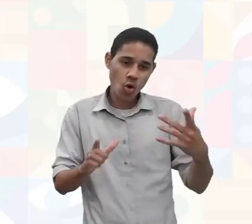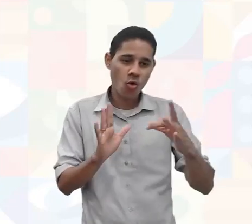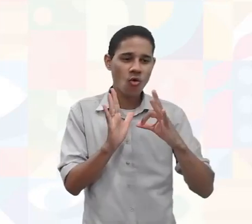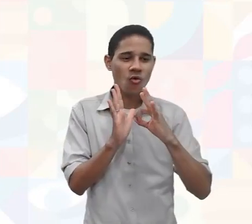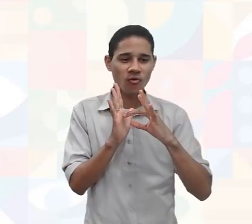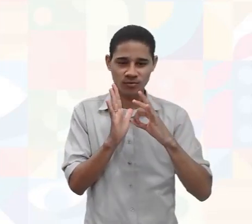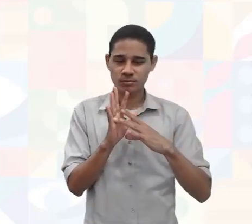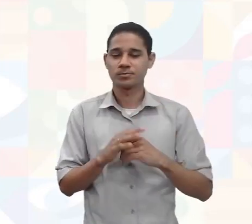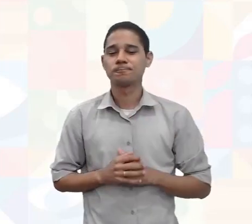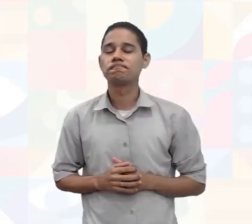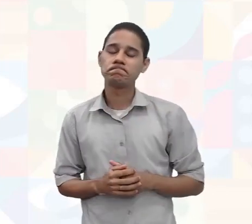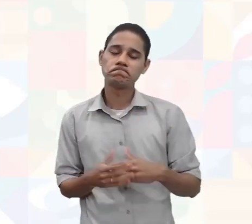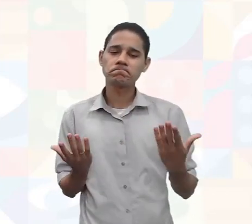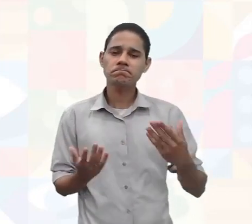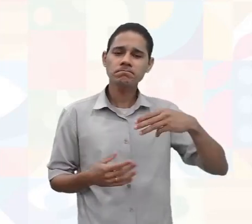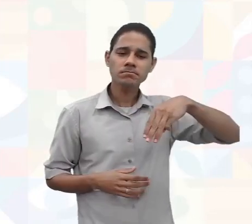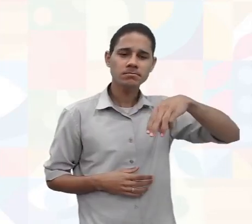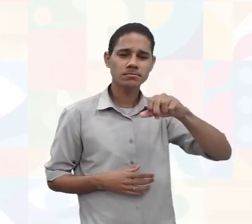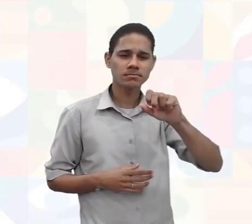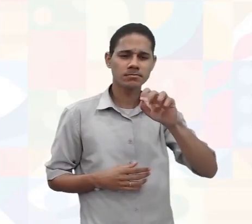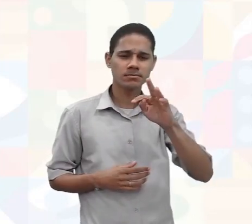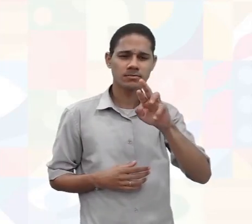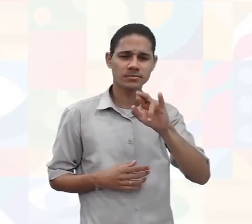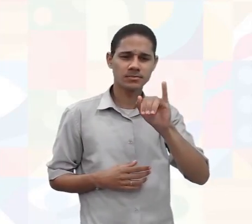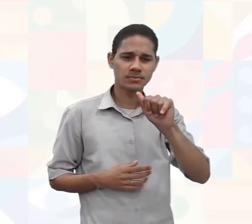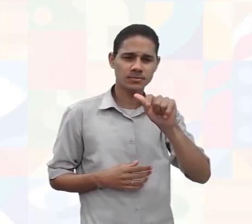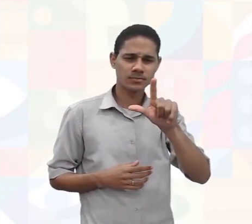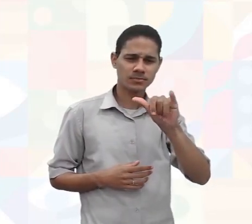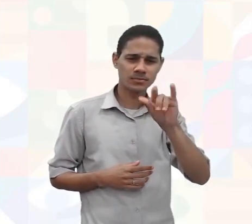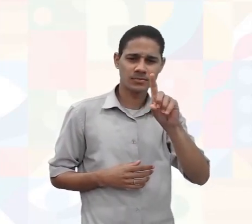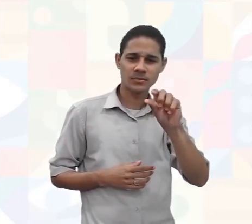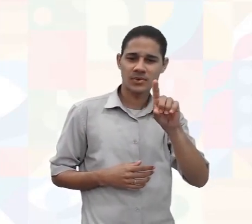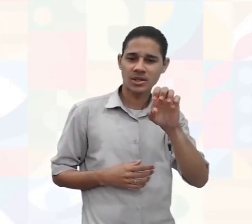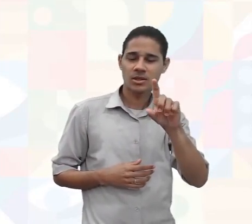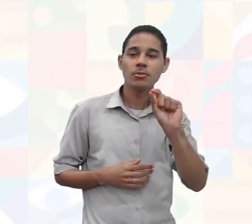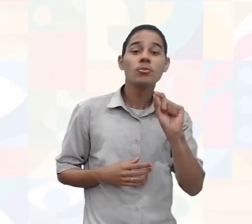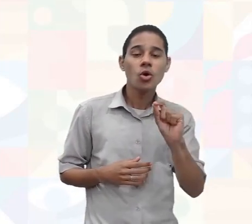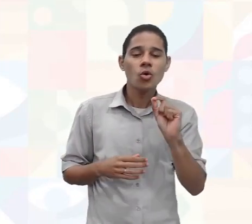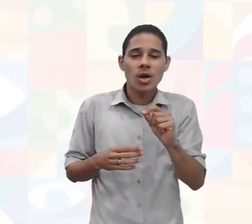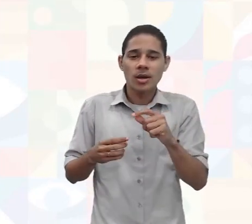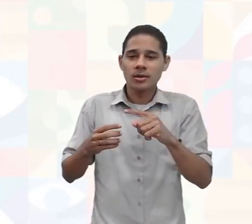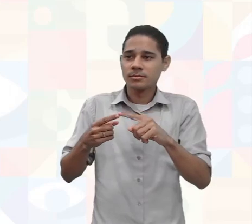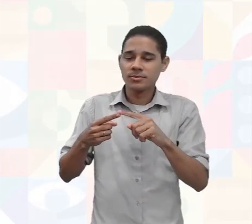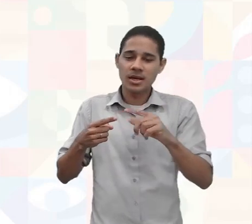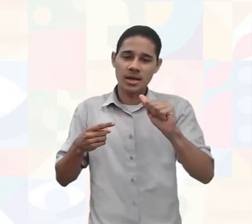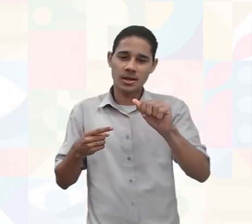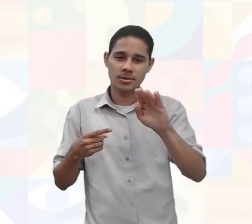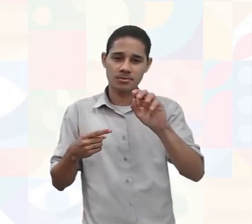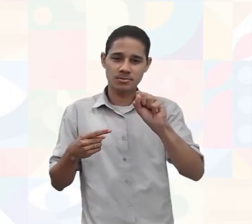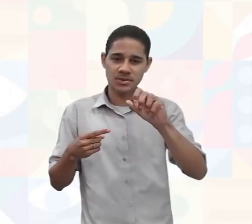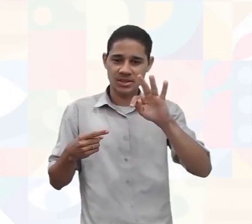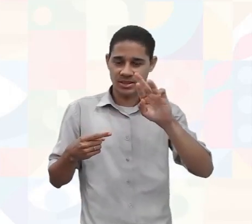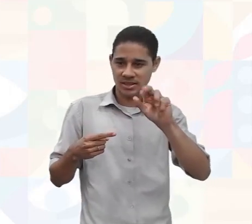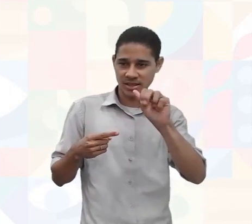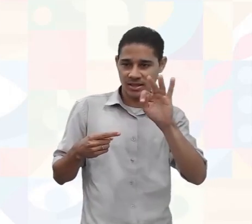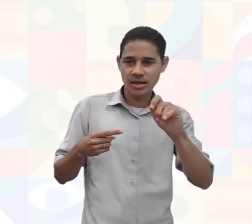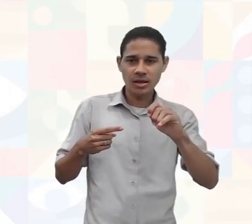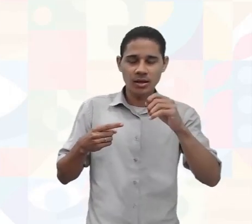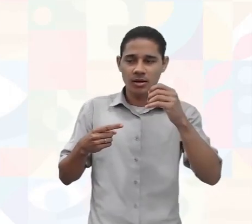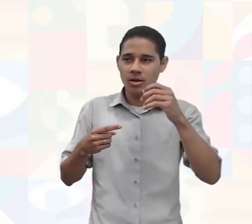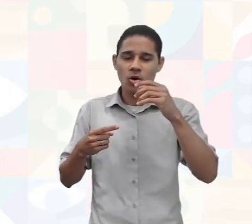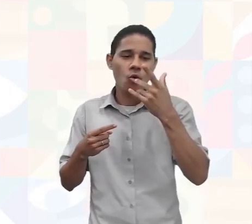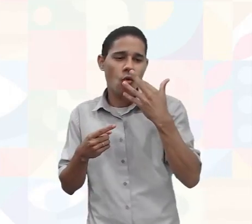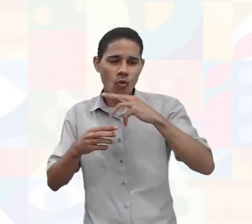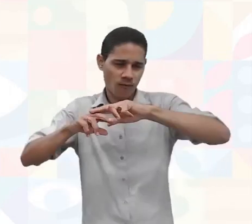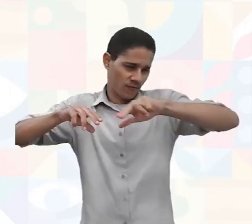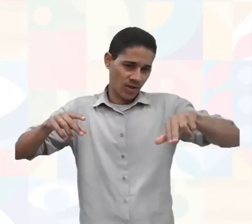Quanto à materialidade, as texturas também podem ser abstratas, que são formadas por padrões e cores, ou podem ser virtuais, que são